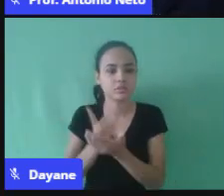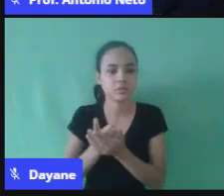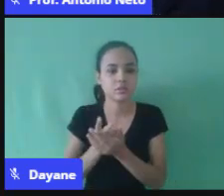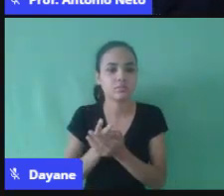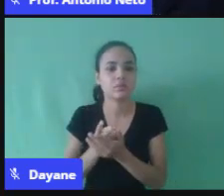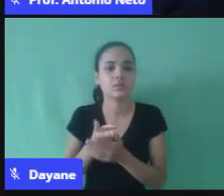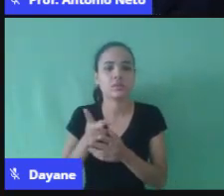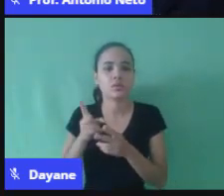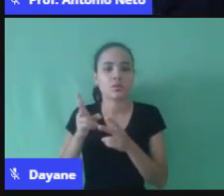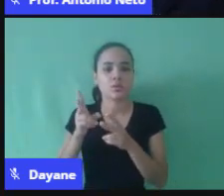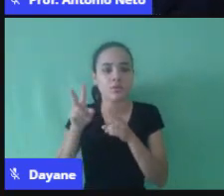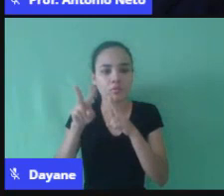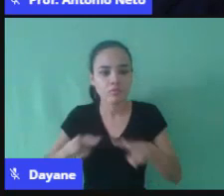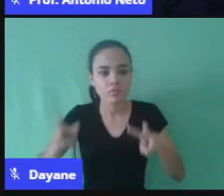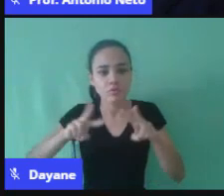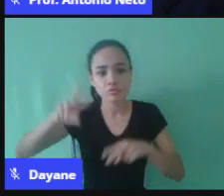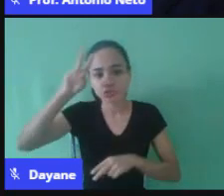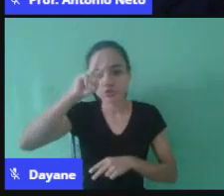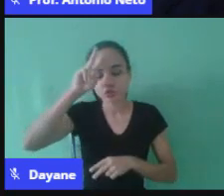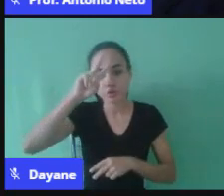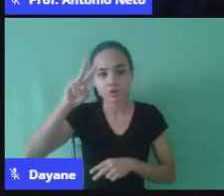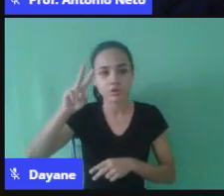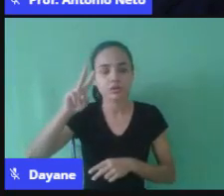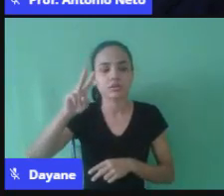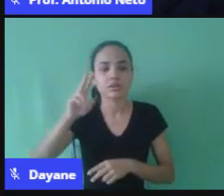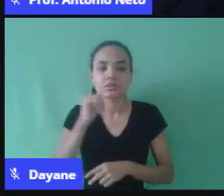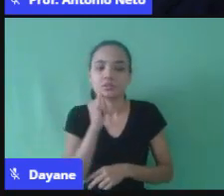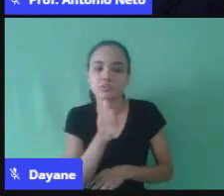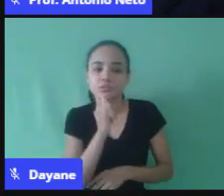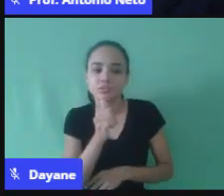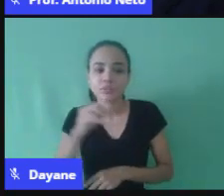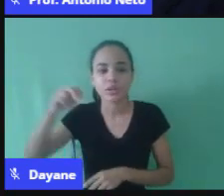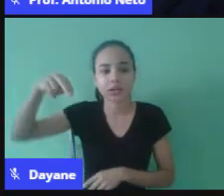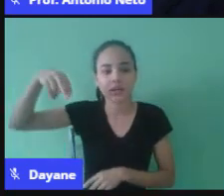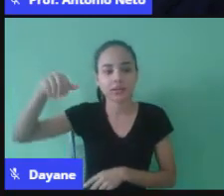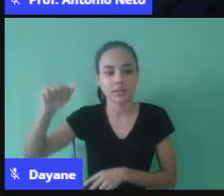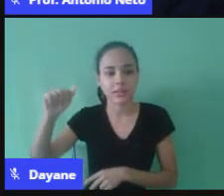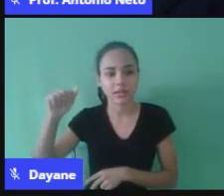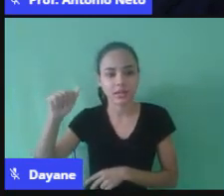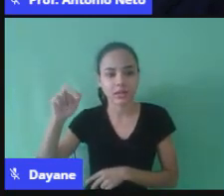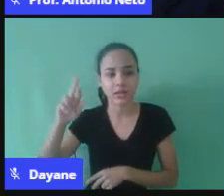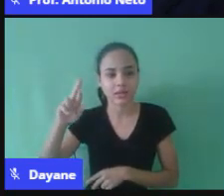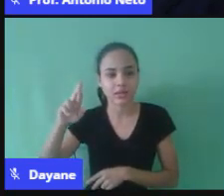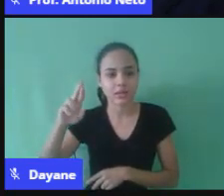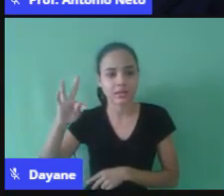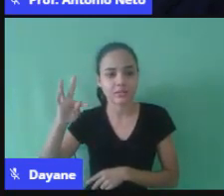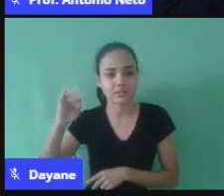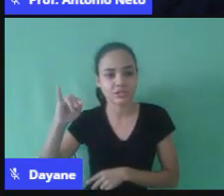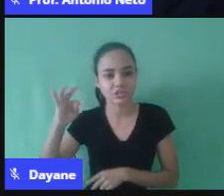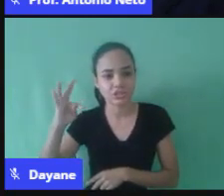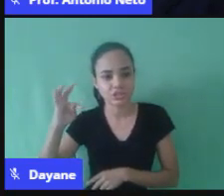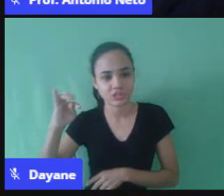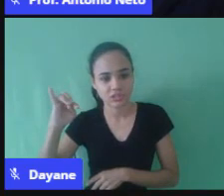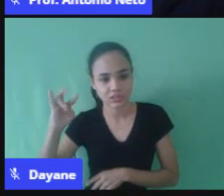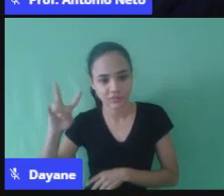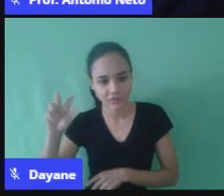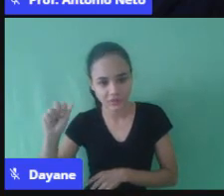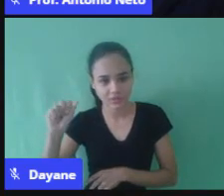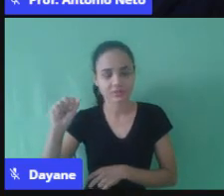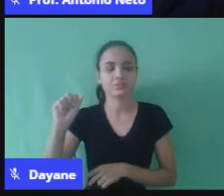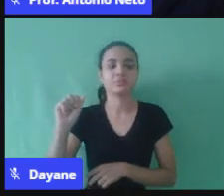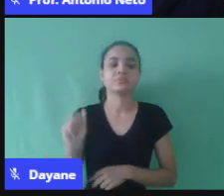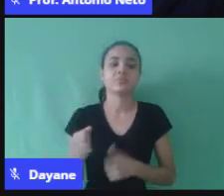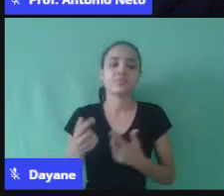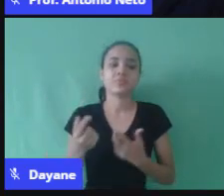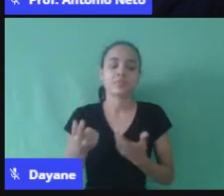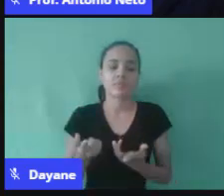narrativa. Bom, já que a história é uma narrativa, então ela também pode ser considerada com valor dentro